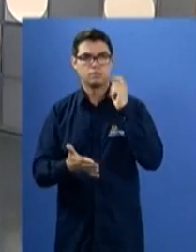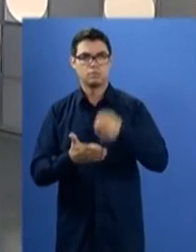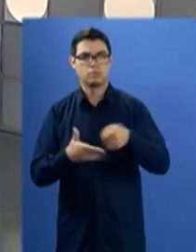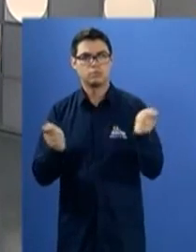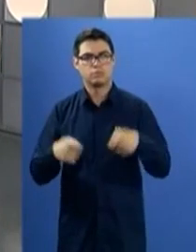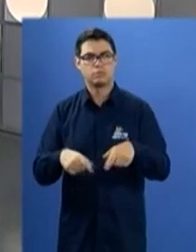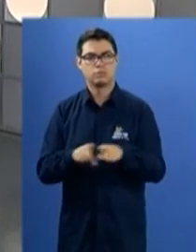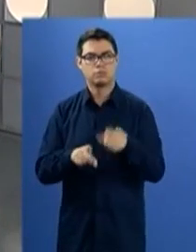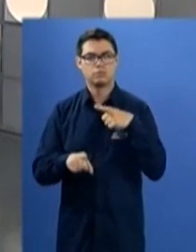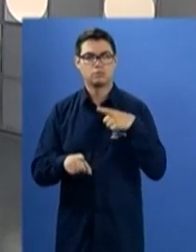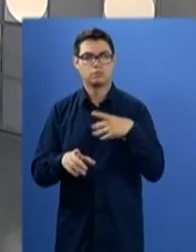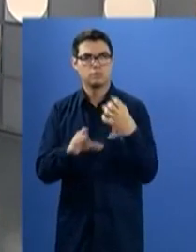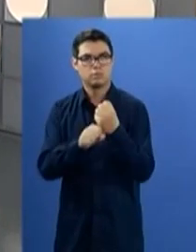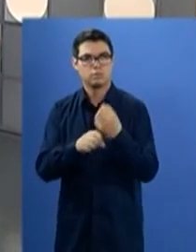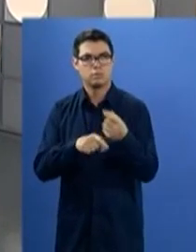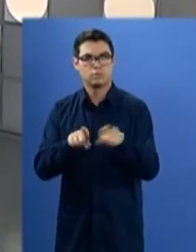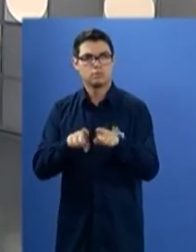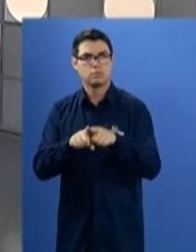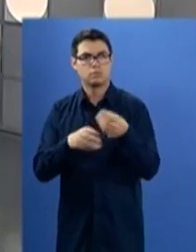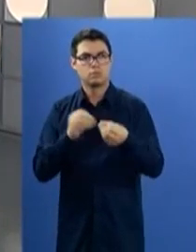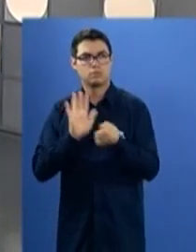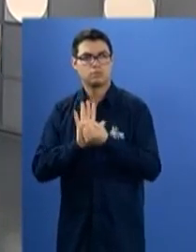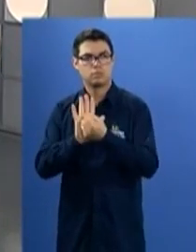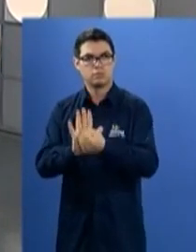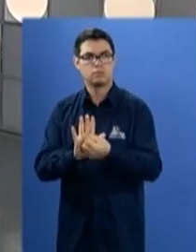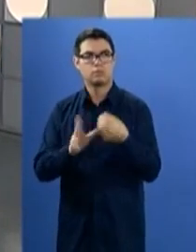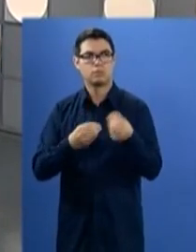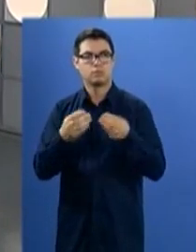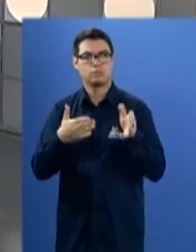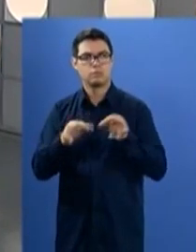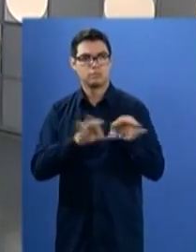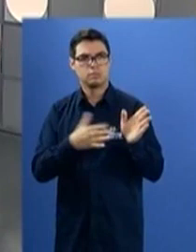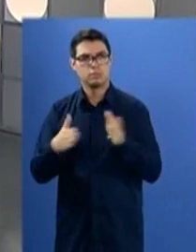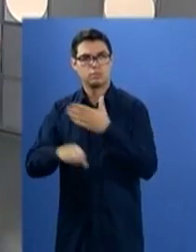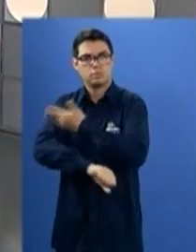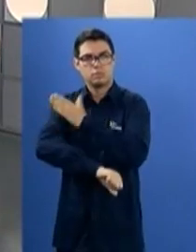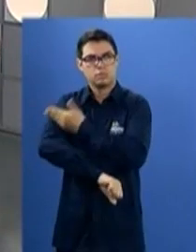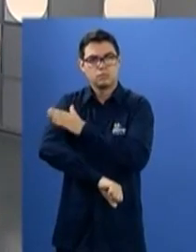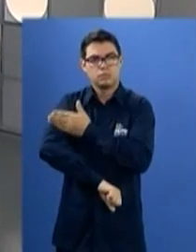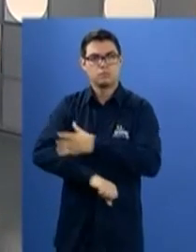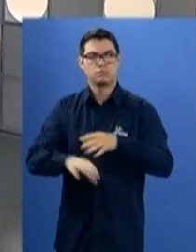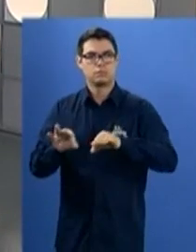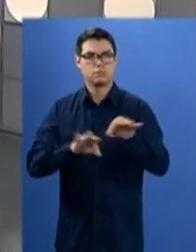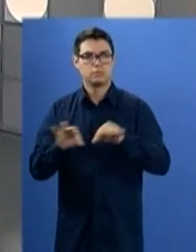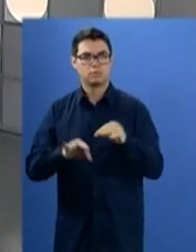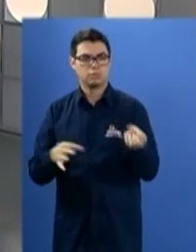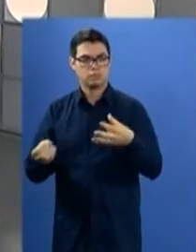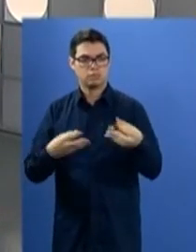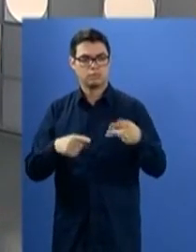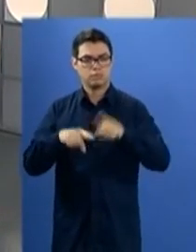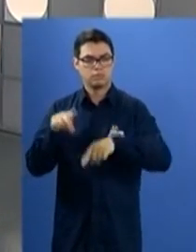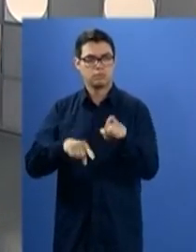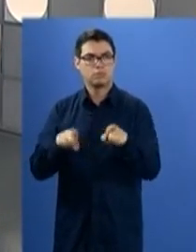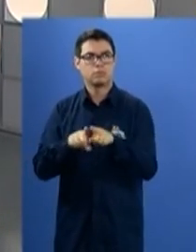tomadas. Mede-se também para atestar a utilidade de programas de treinamento, acerto de introdução de novos